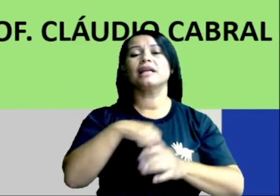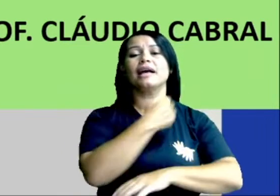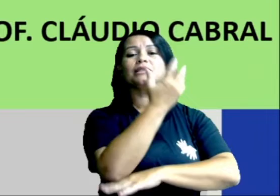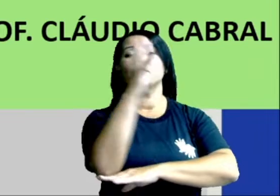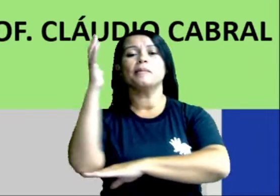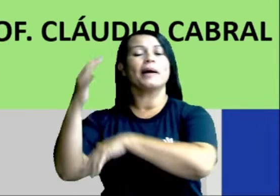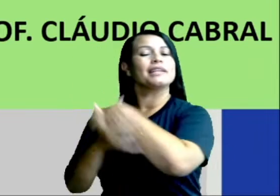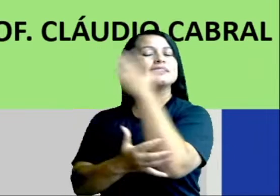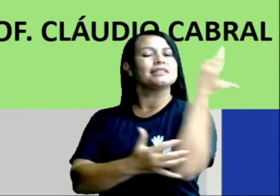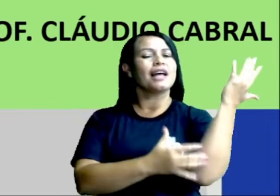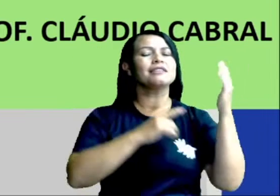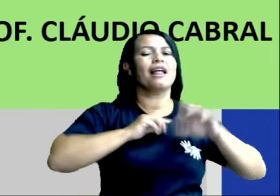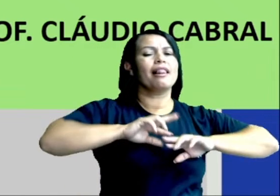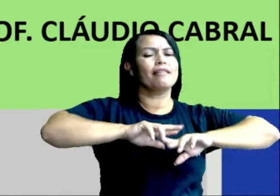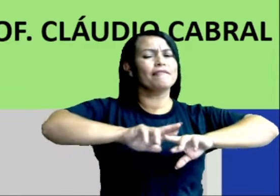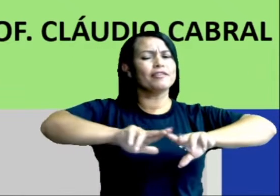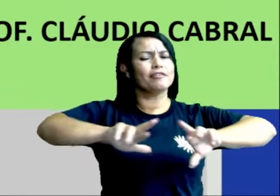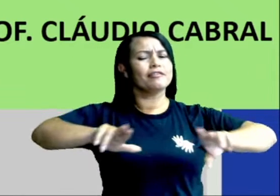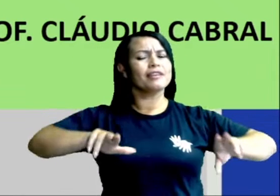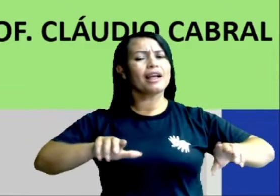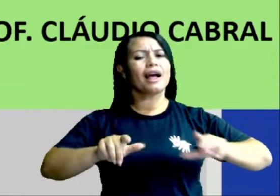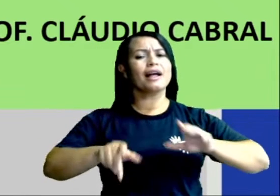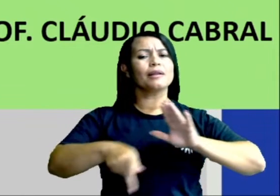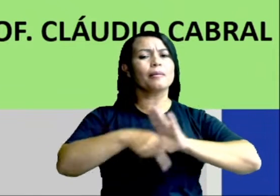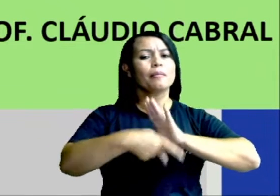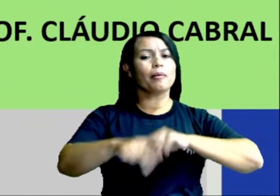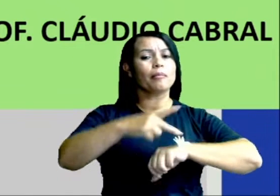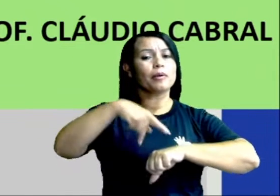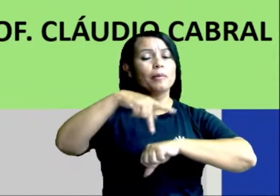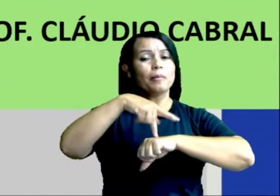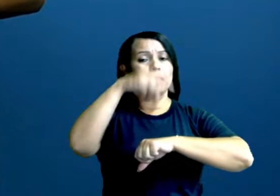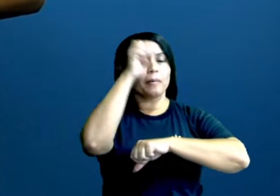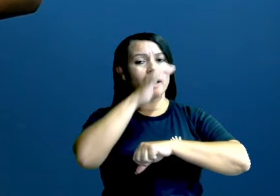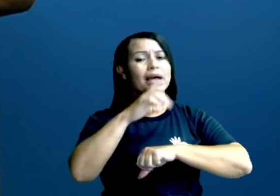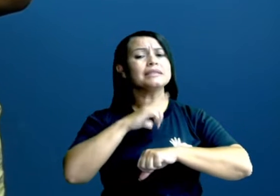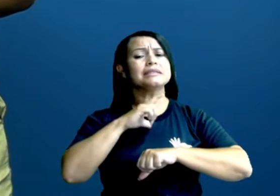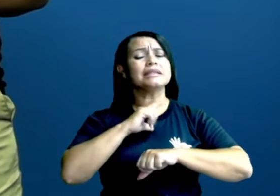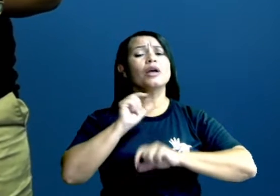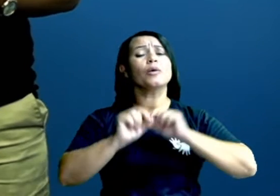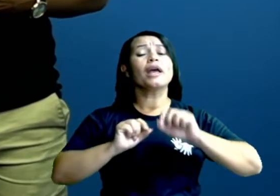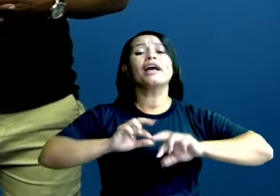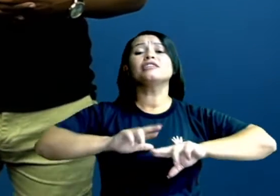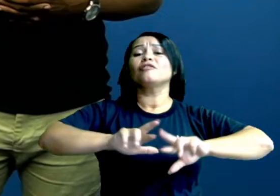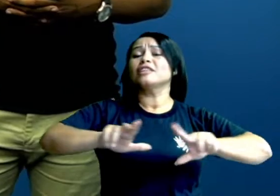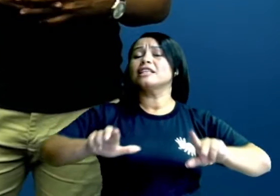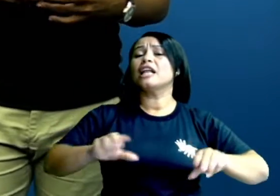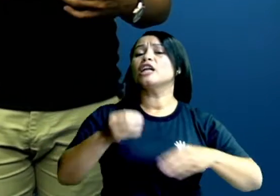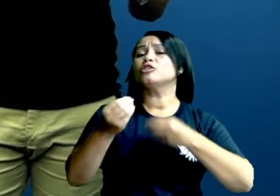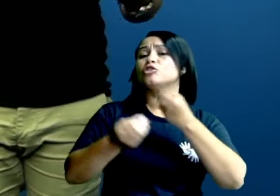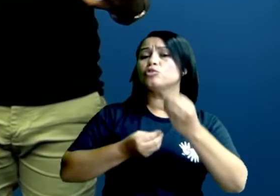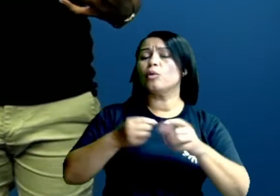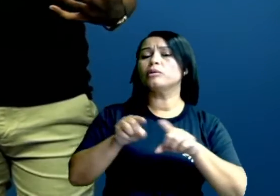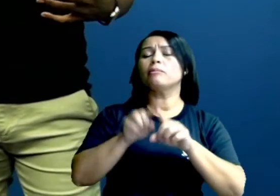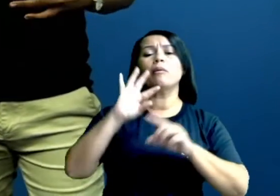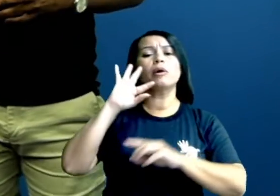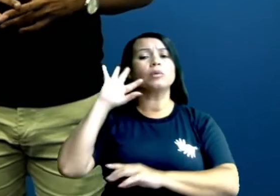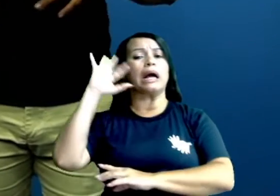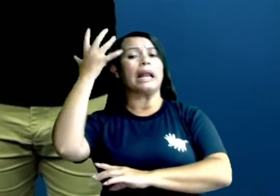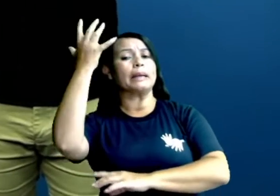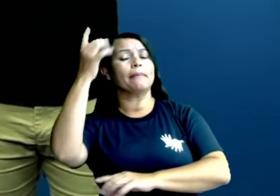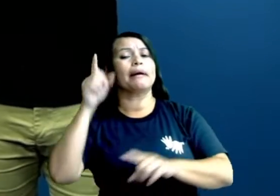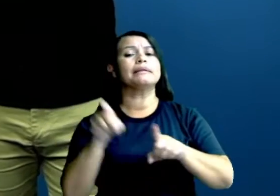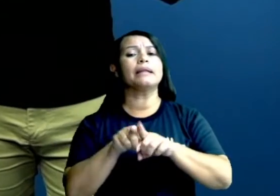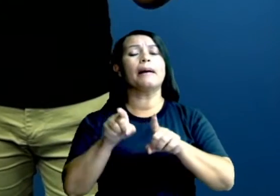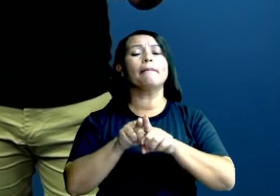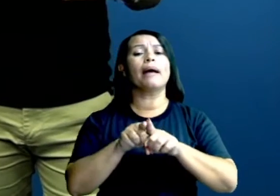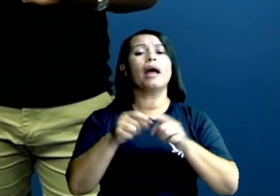bem diversificadas no nosso território e essa diversidade de paisagens vegetais se dá por conta do clima, por